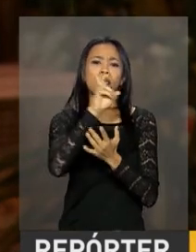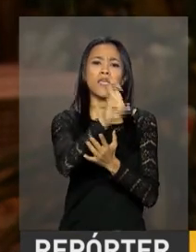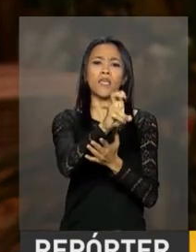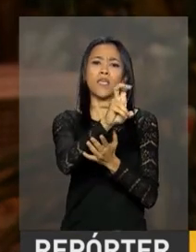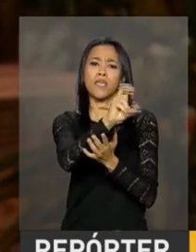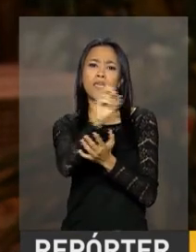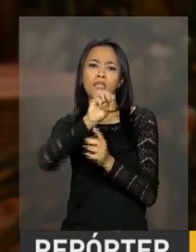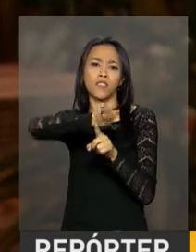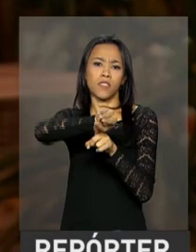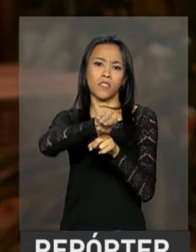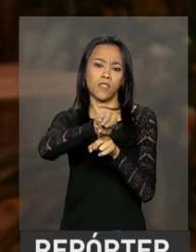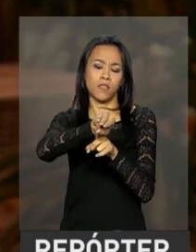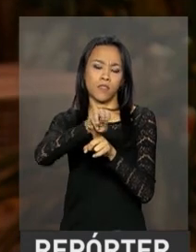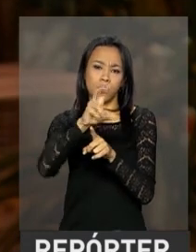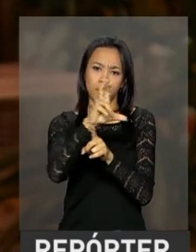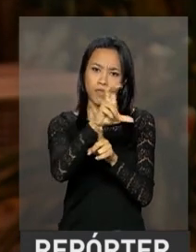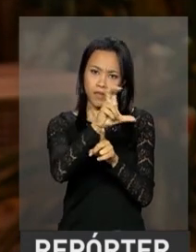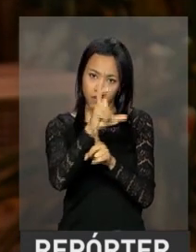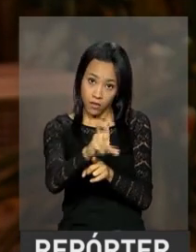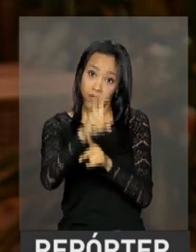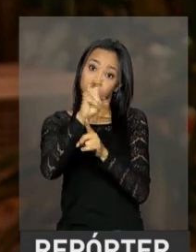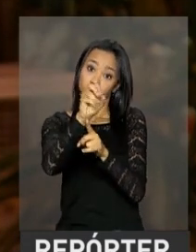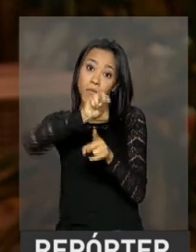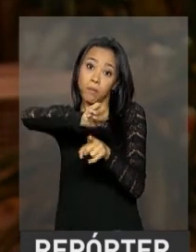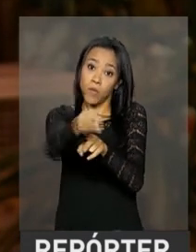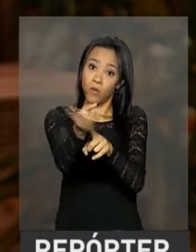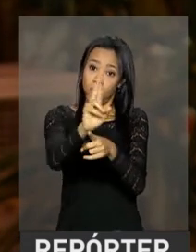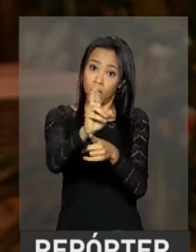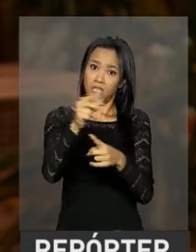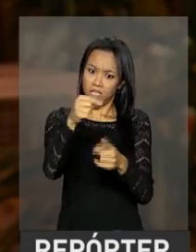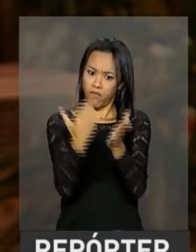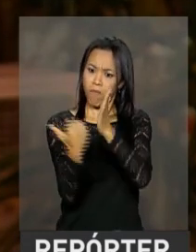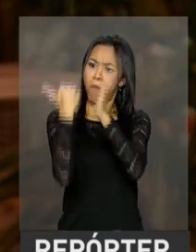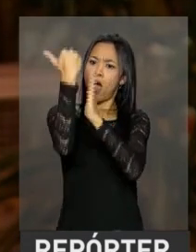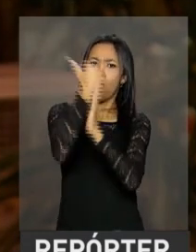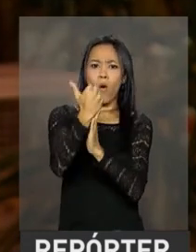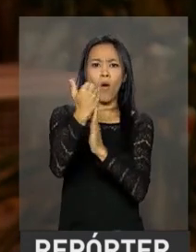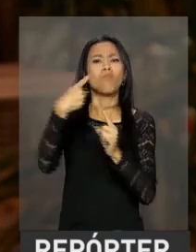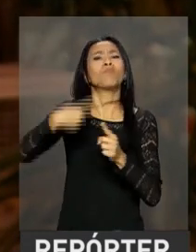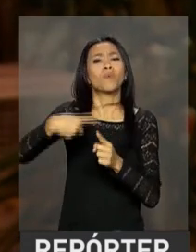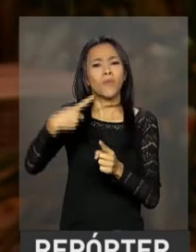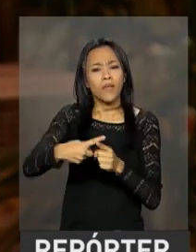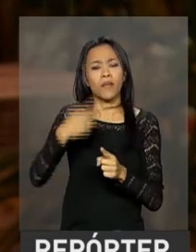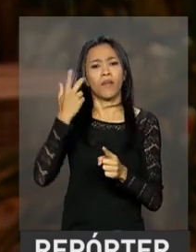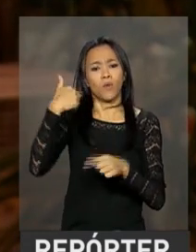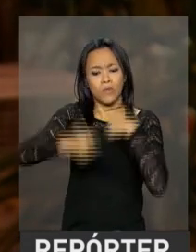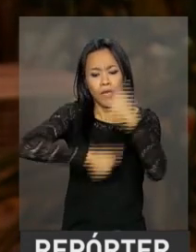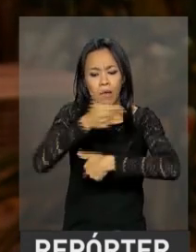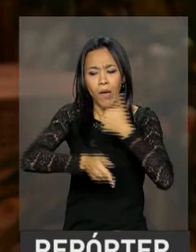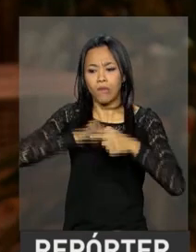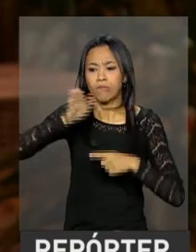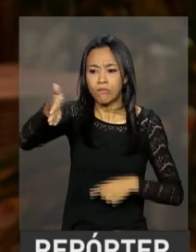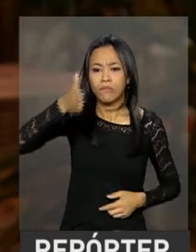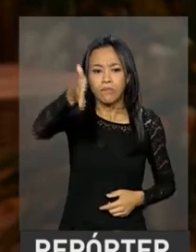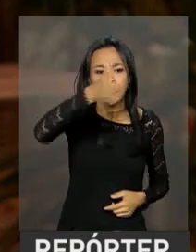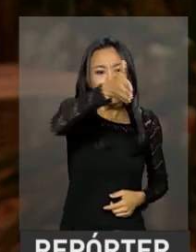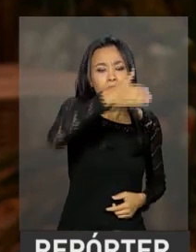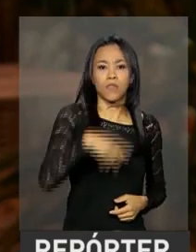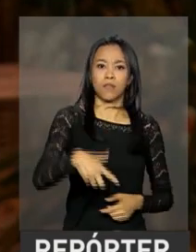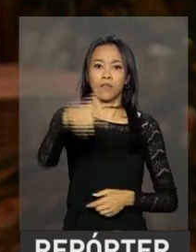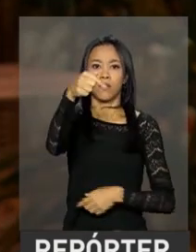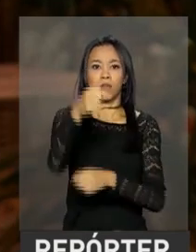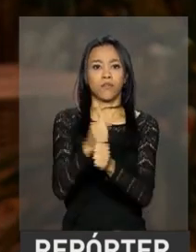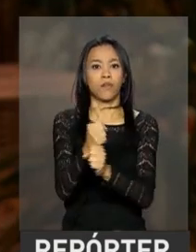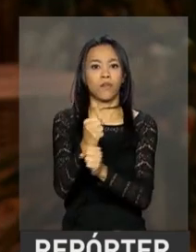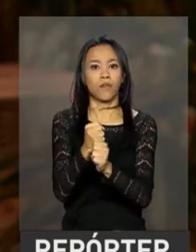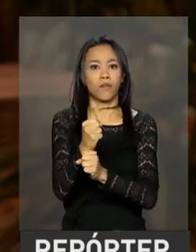milhões de reais aos cofres públicos o valor só não é maior porque um processo de execução fiscal leva em média sete anos para